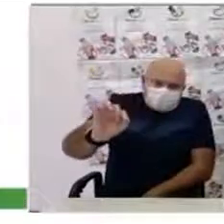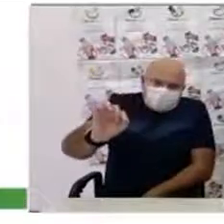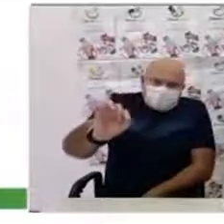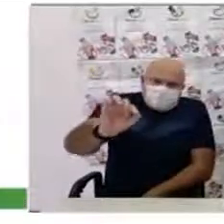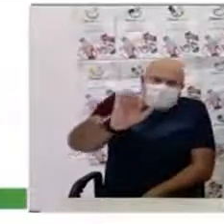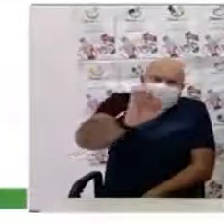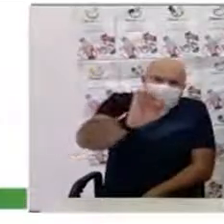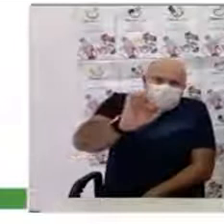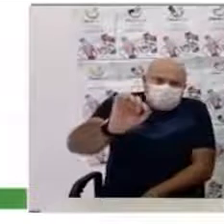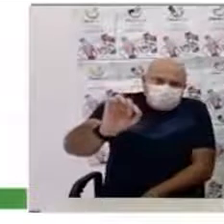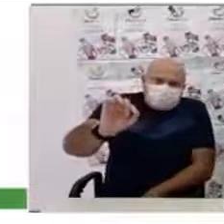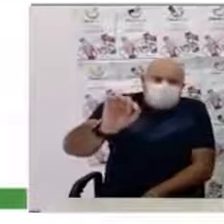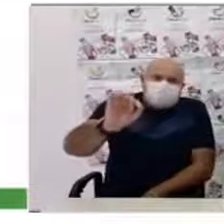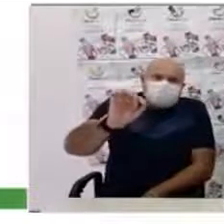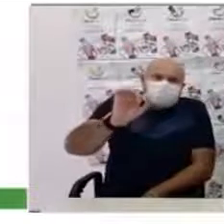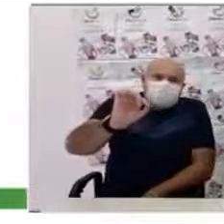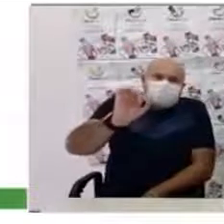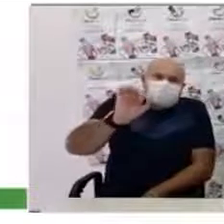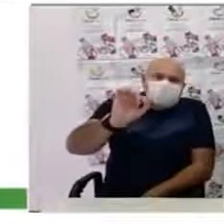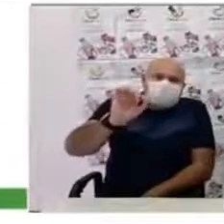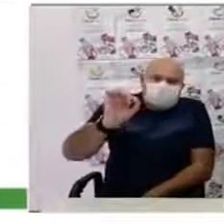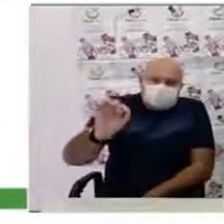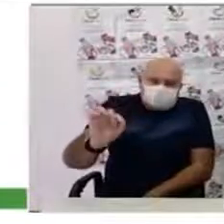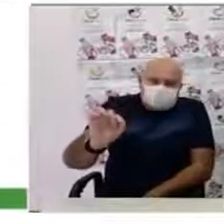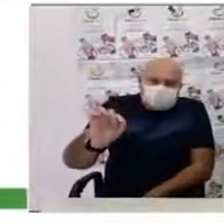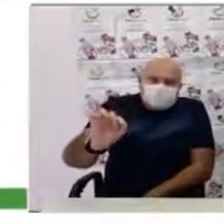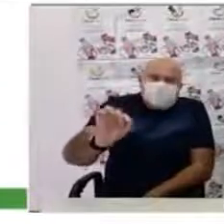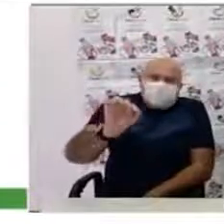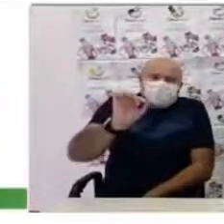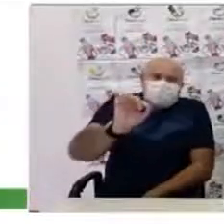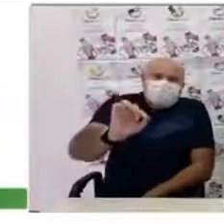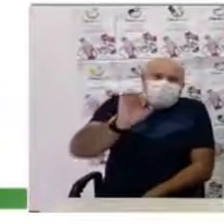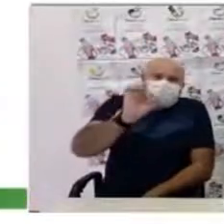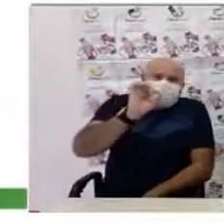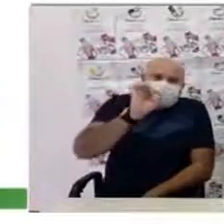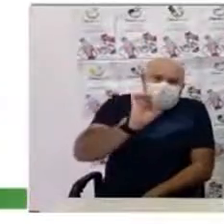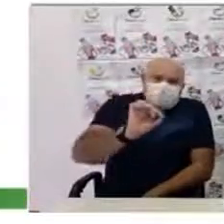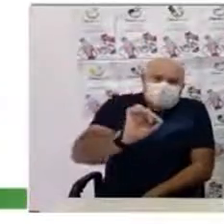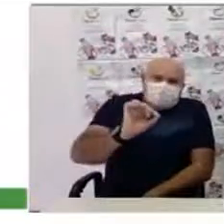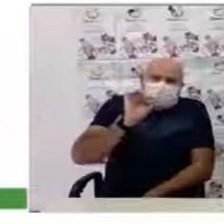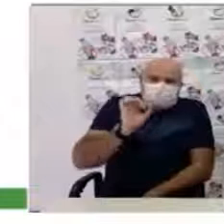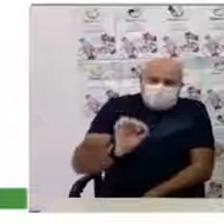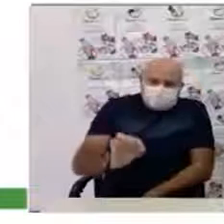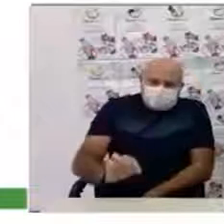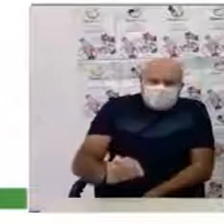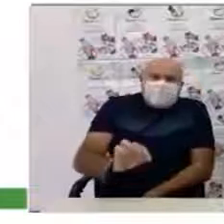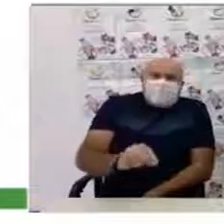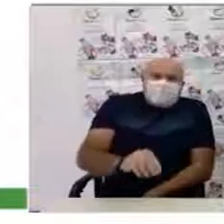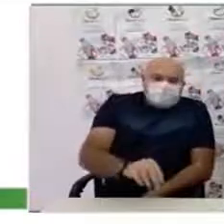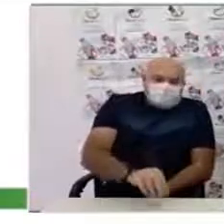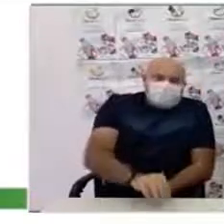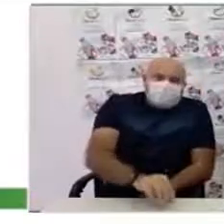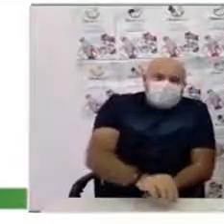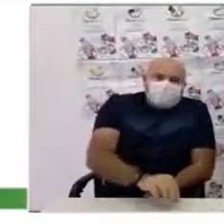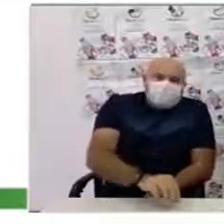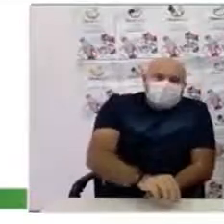fino. Esse feixe aí é chamado de raios catódicos, porque exatamente saía dos cabos. O que é que acontece? Quando